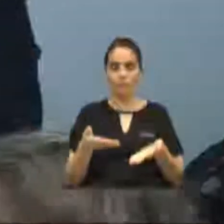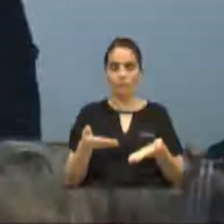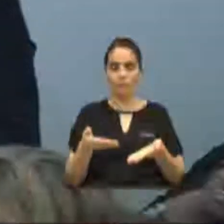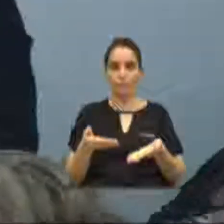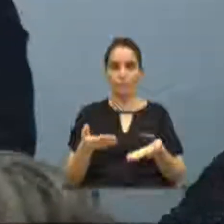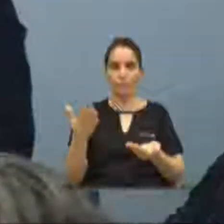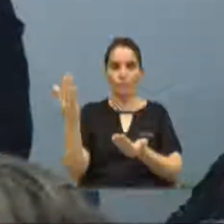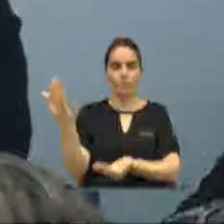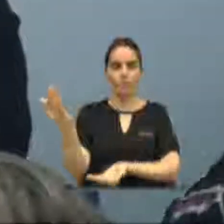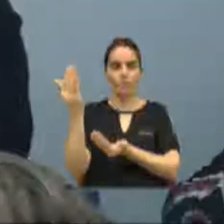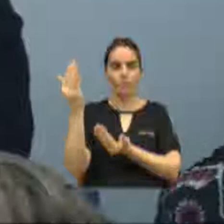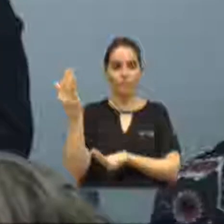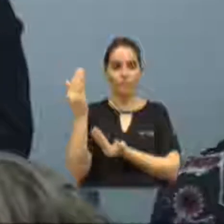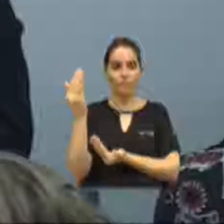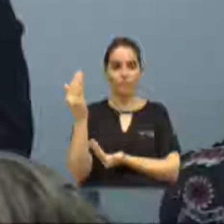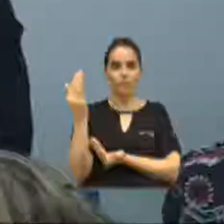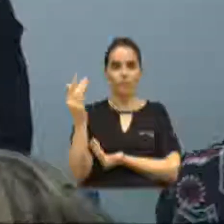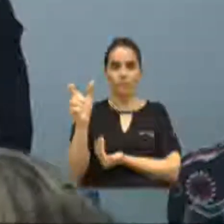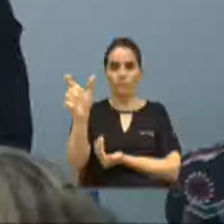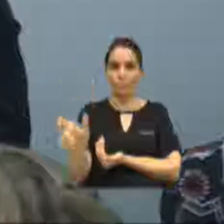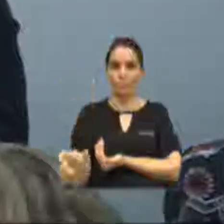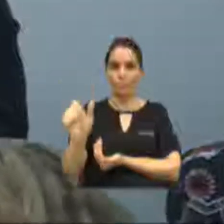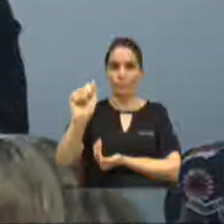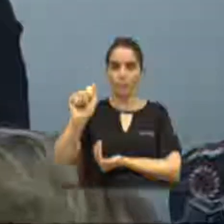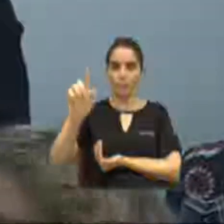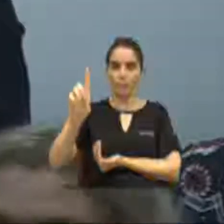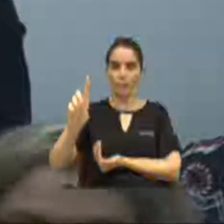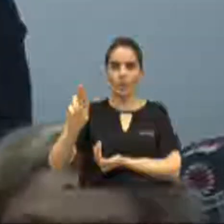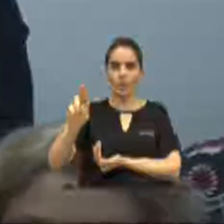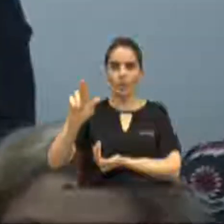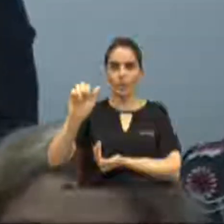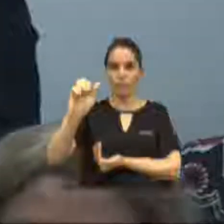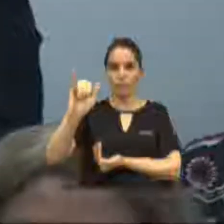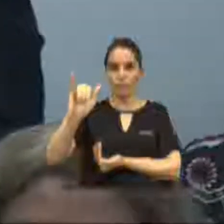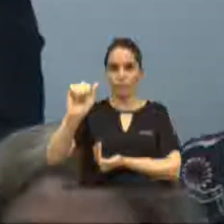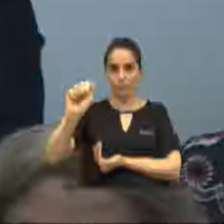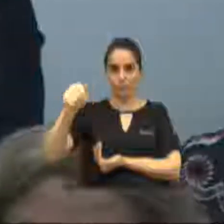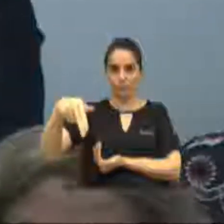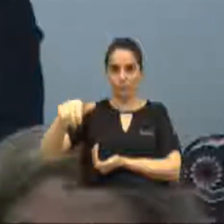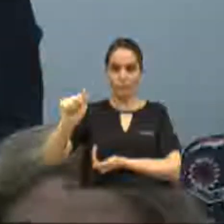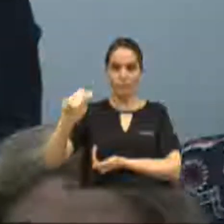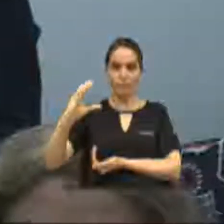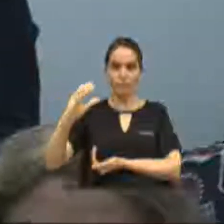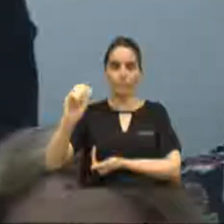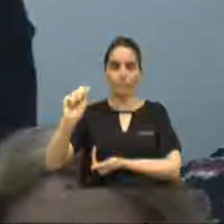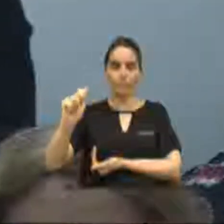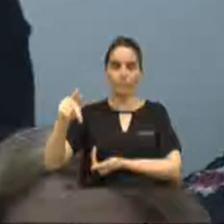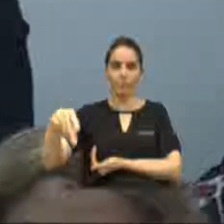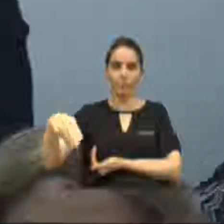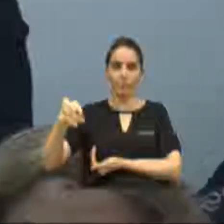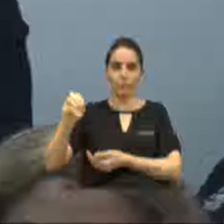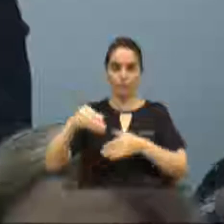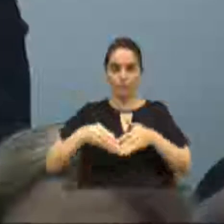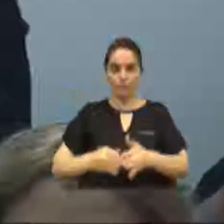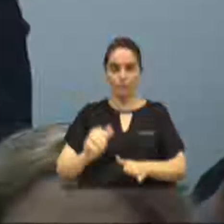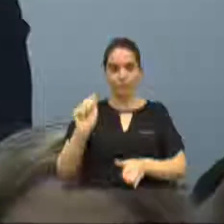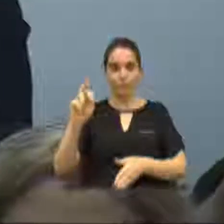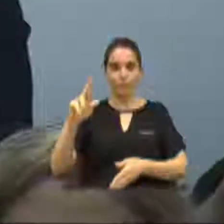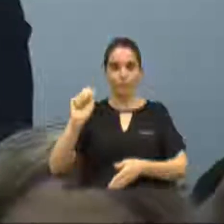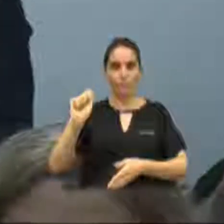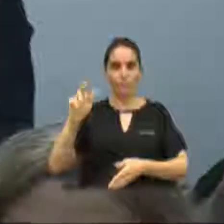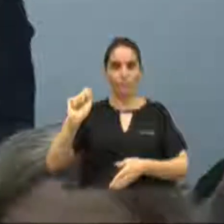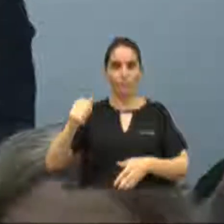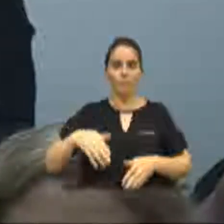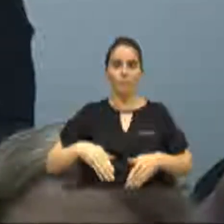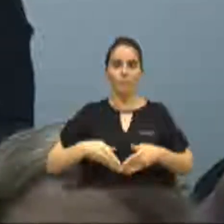uma homenagem à senhora Adriana Cristina de Campos. A senhora Adriana é natural de Araras, nascida em 30 de julho